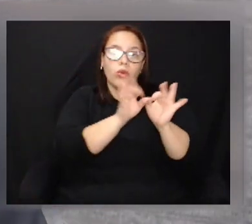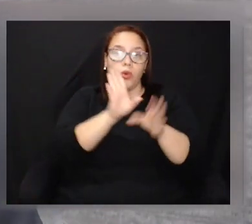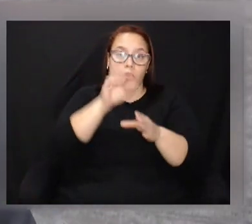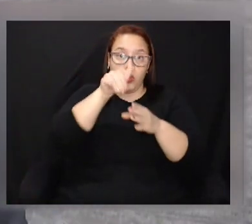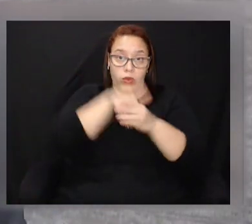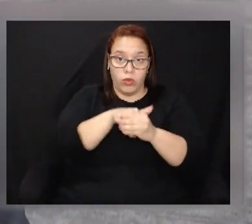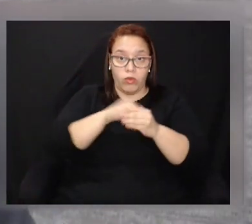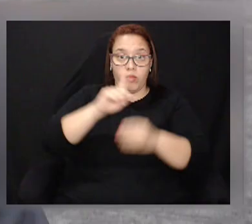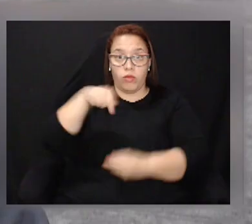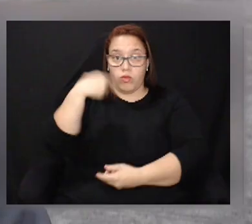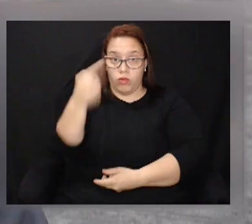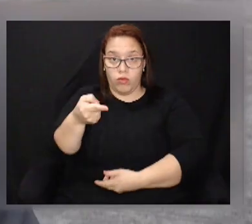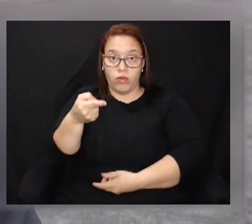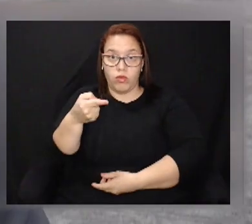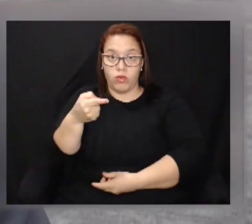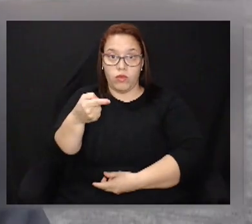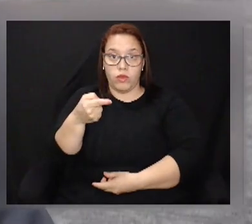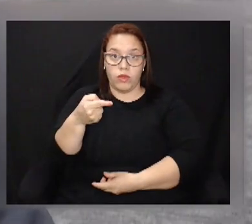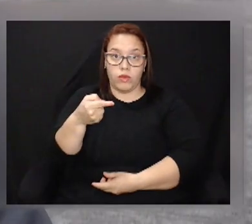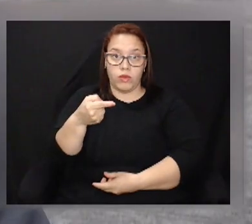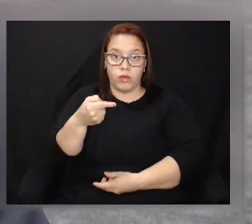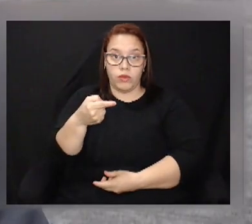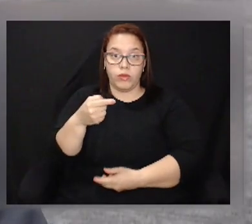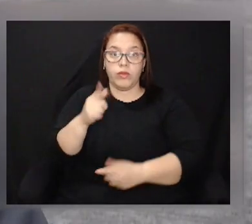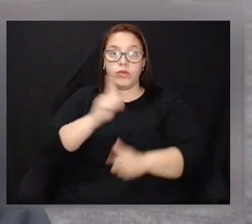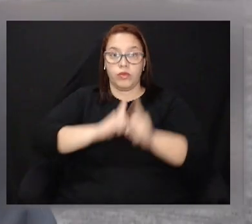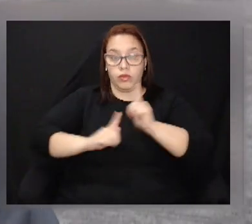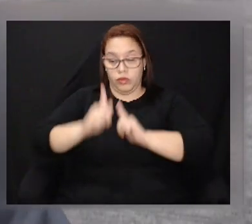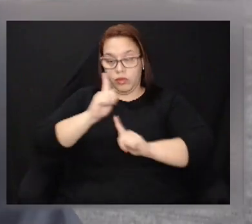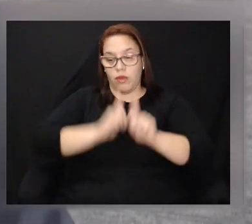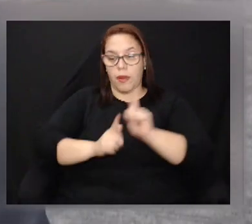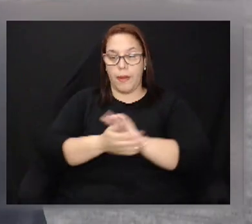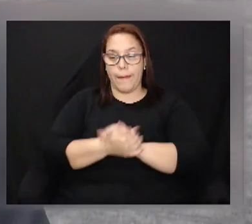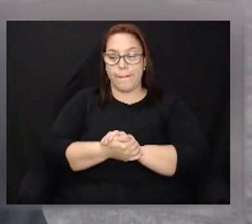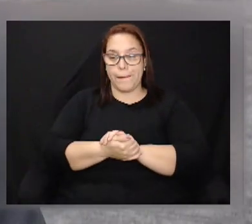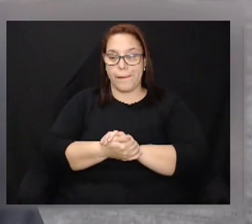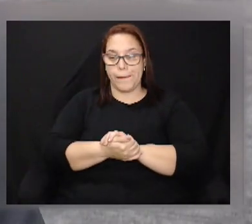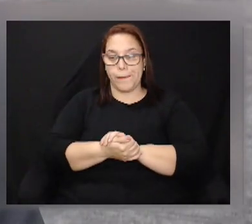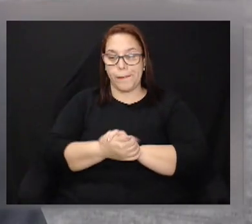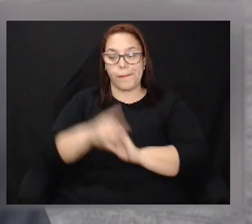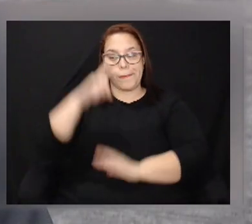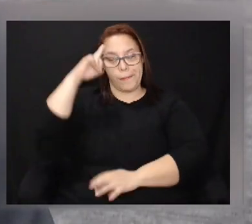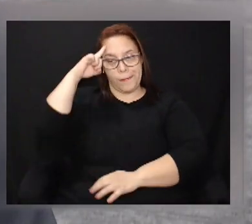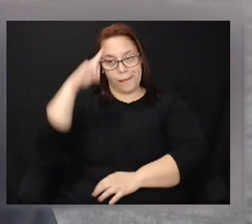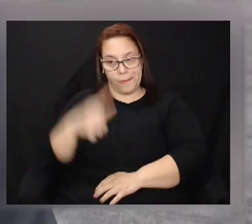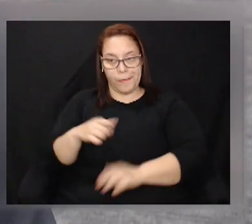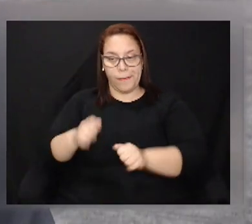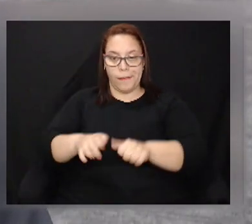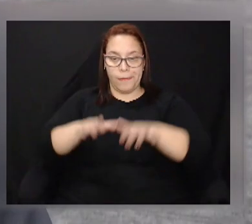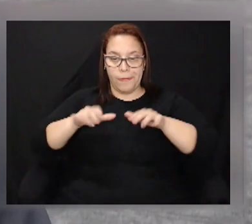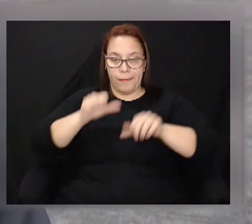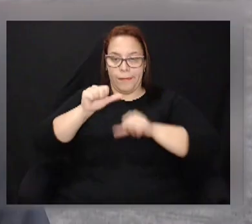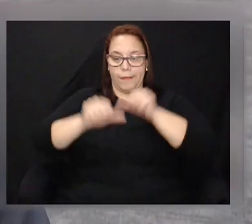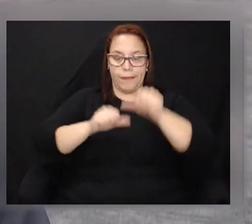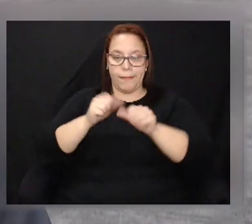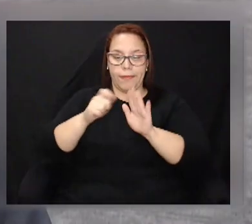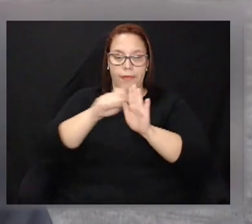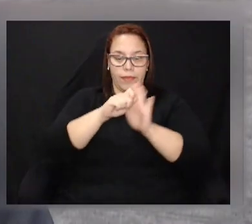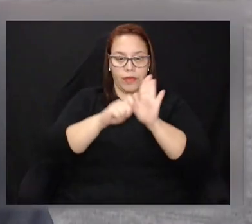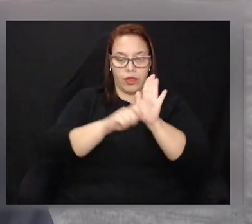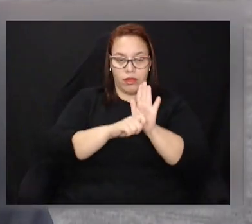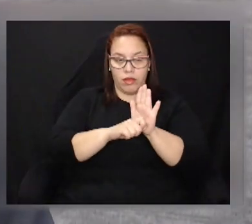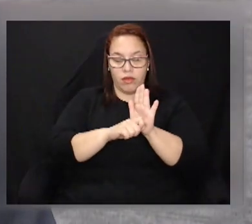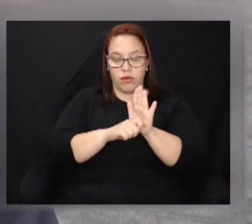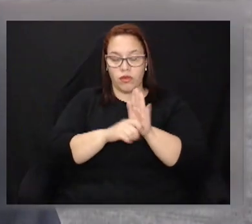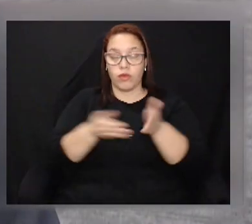próxima gestão, eles decidiram em plenário alterar um dispositivo que hoje